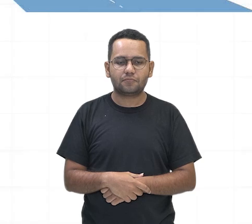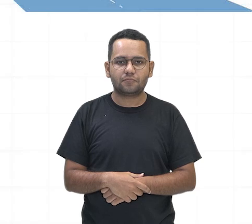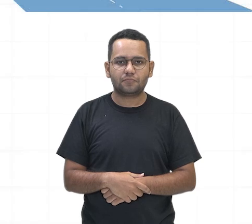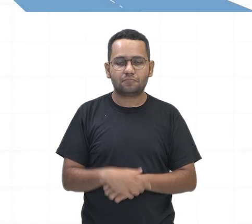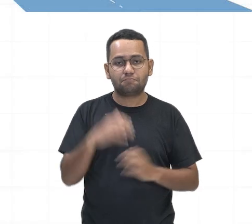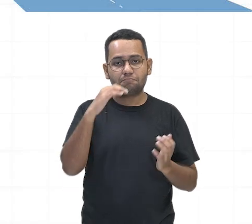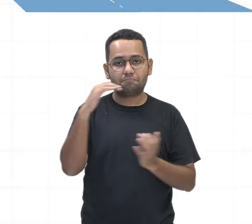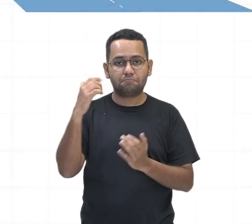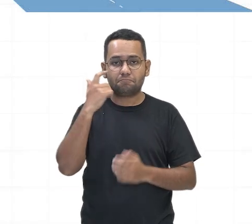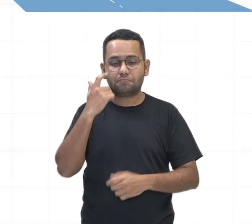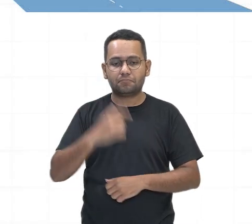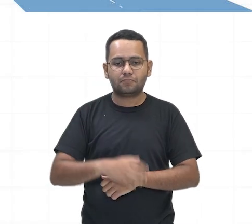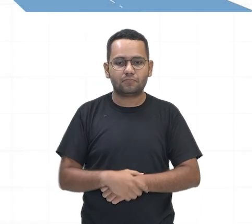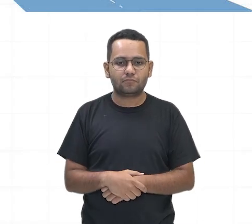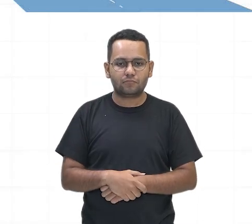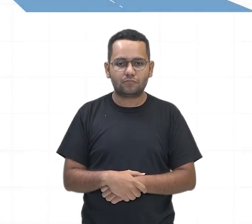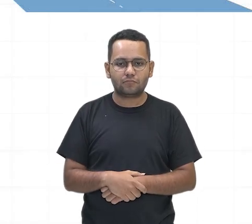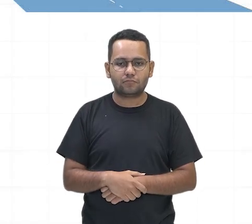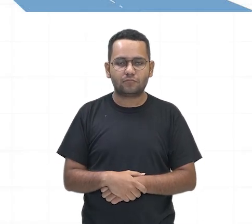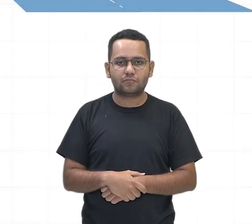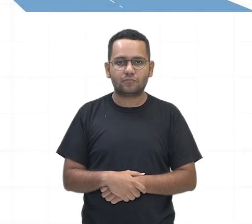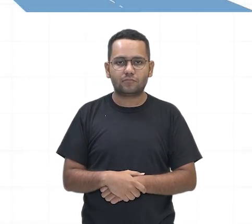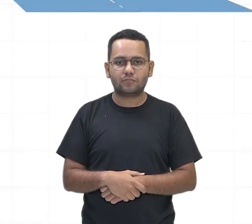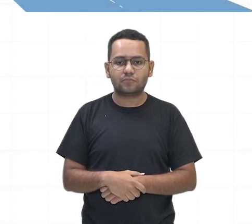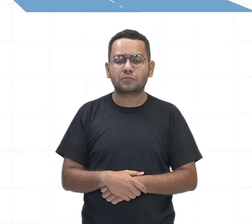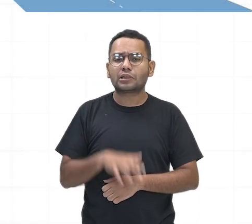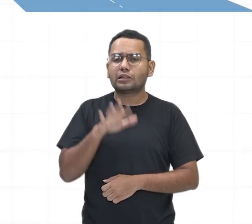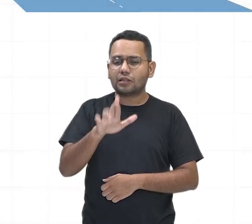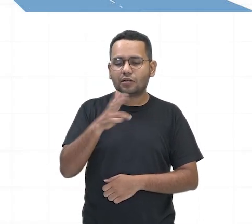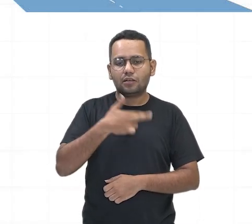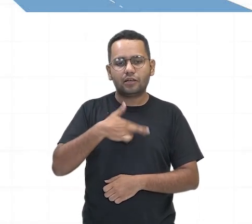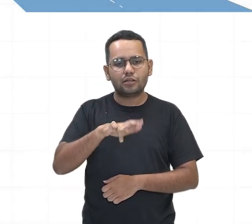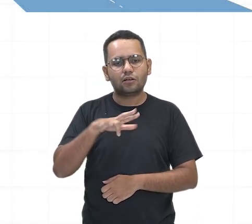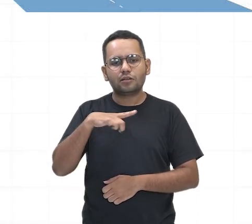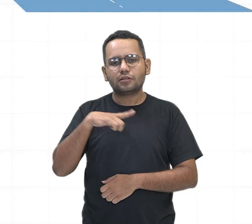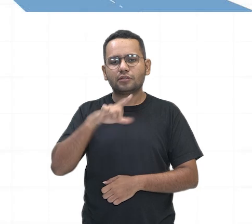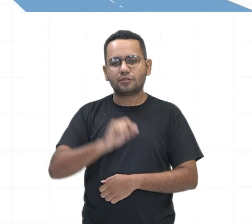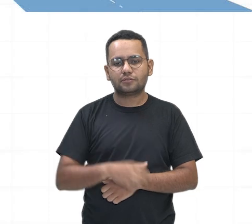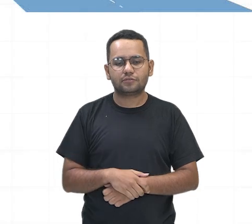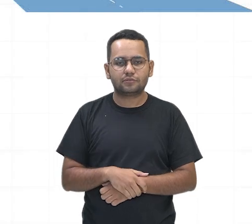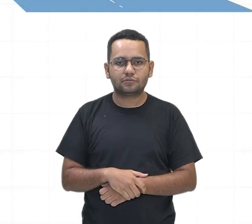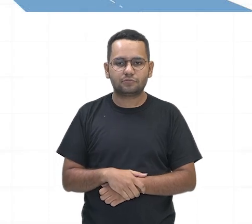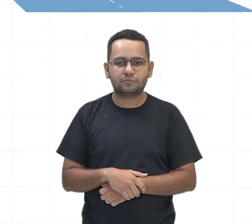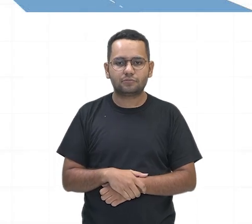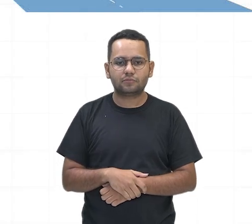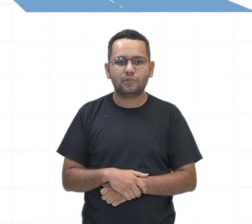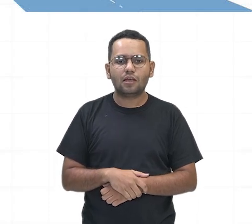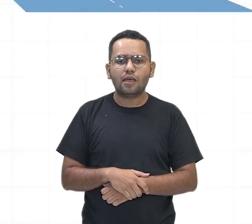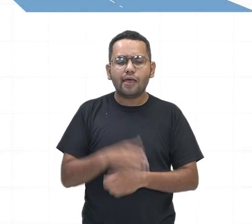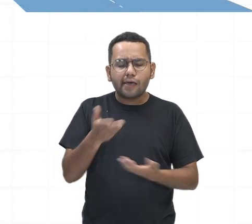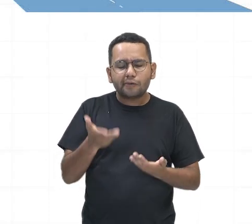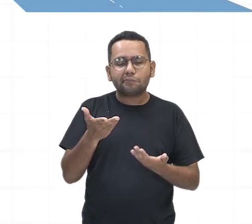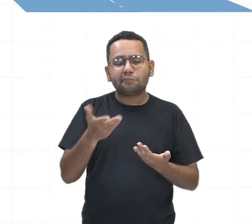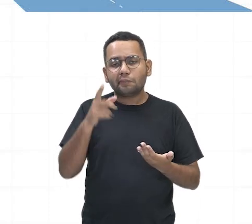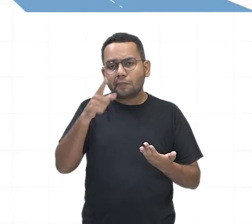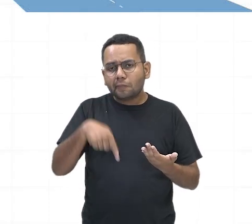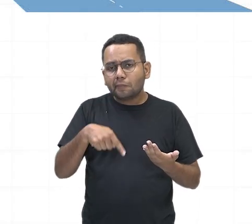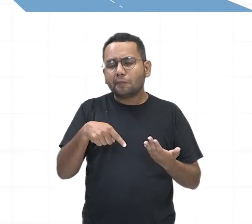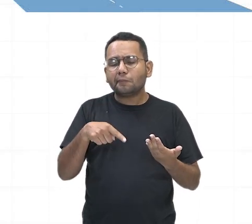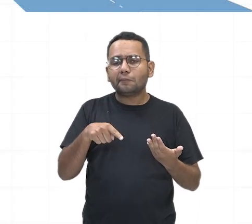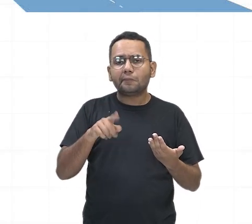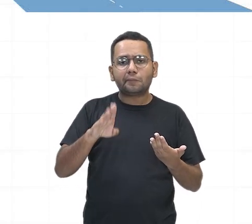Muitas vezes, a religião apresenta-se como um dos principais transmissores dos